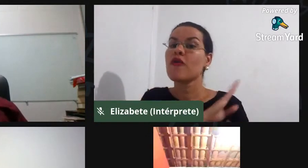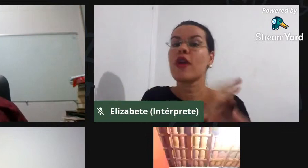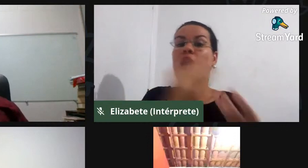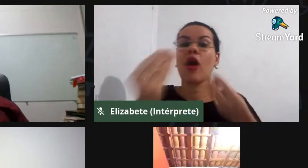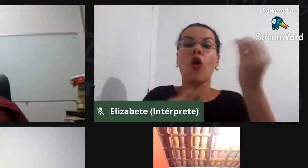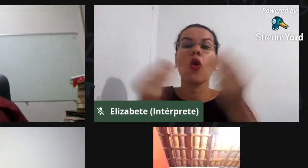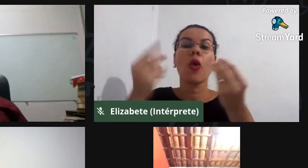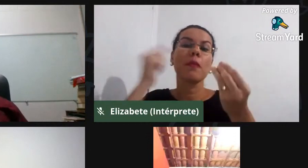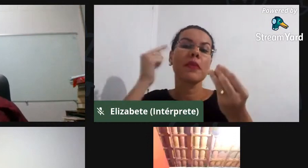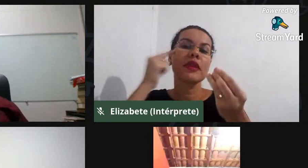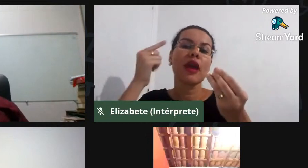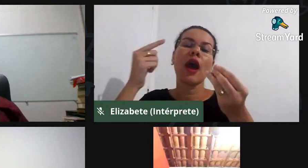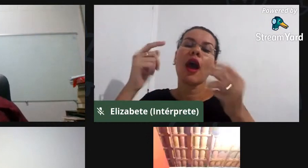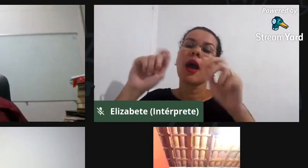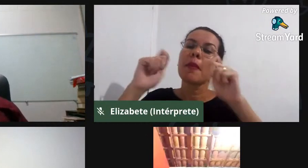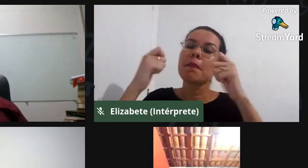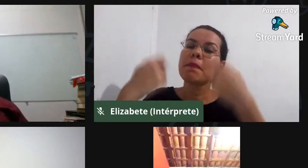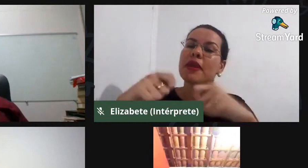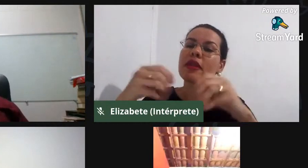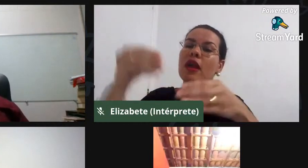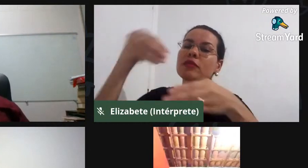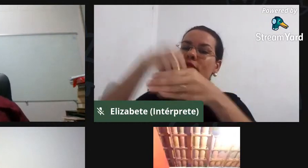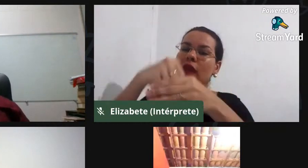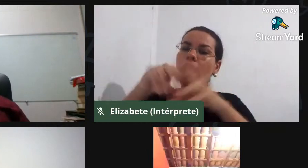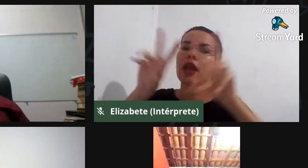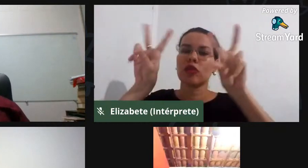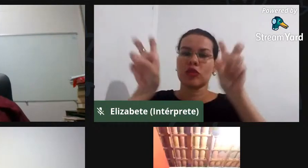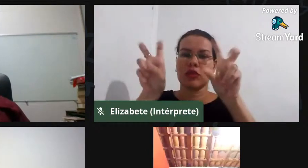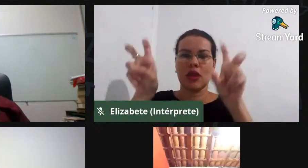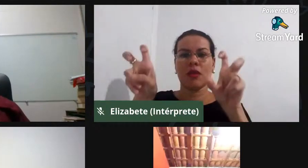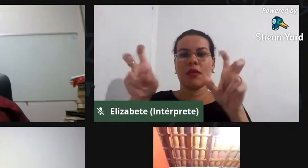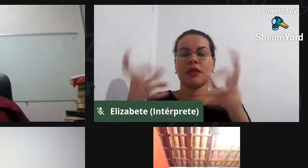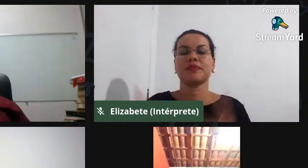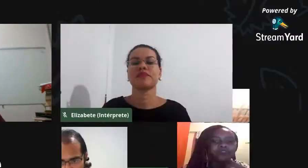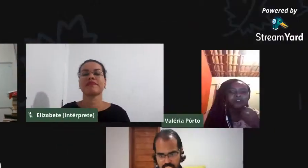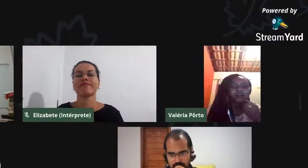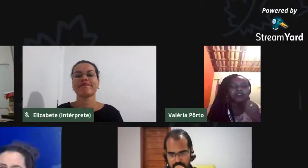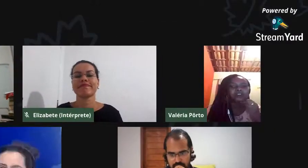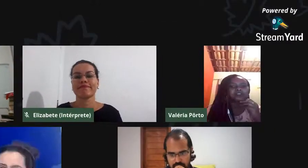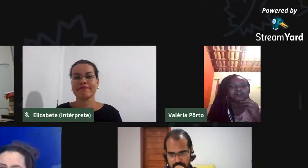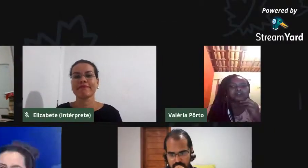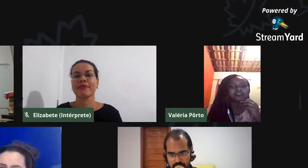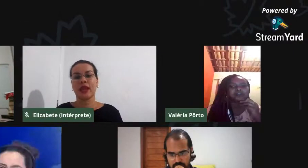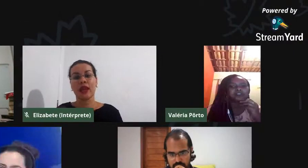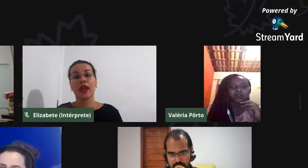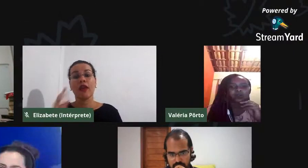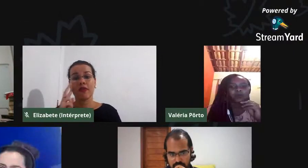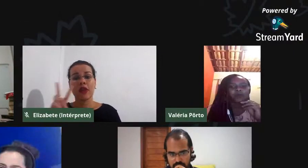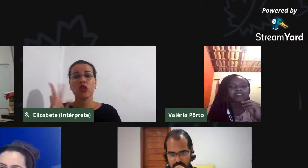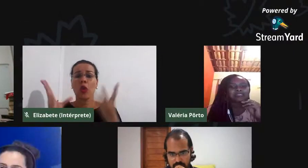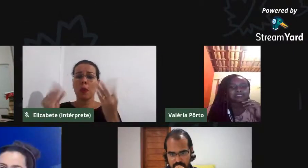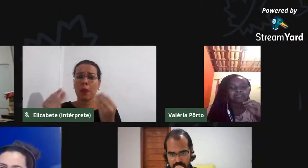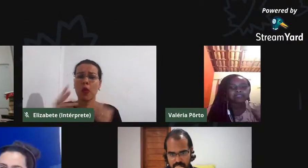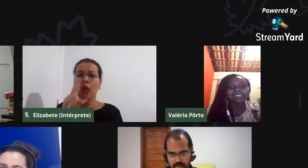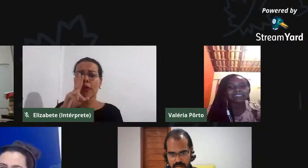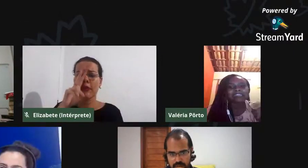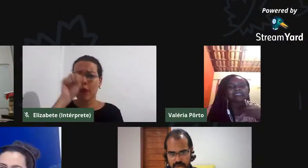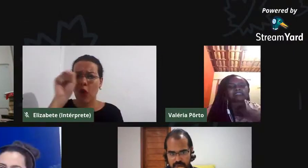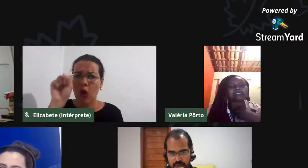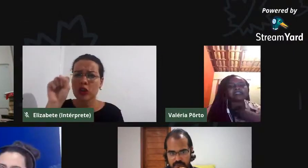eu vejo, sim, é, muito, muito forte, vejo como uma das